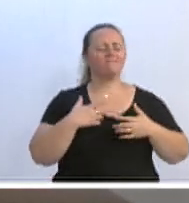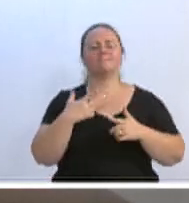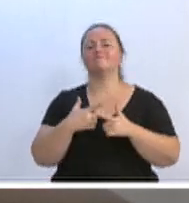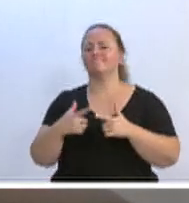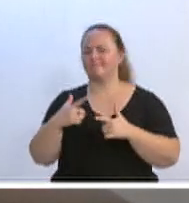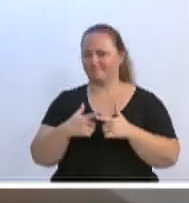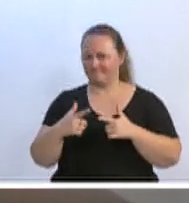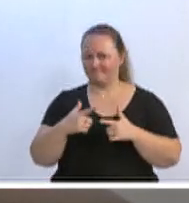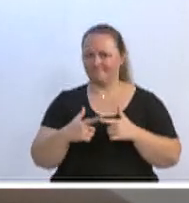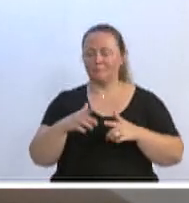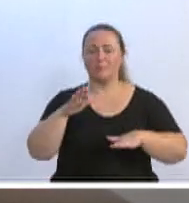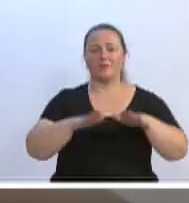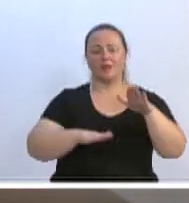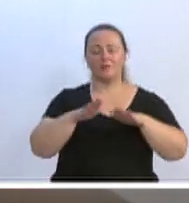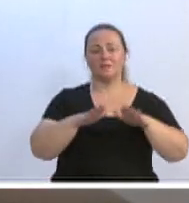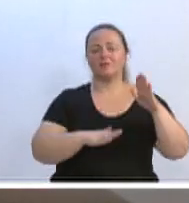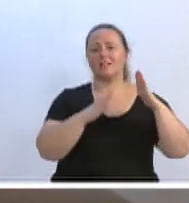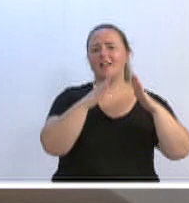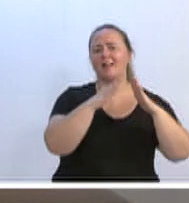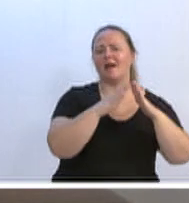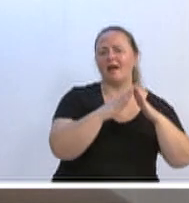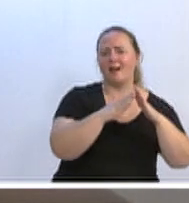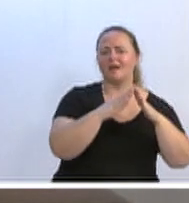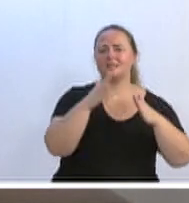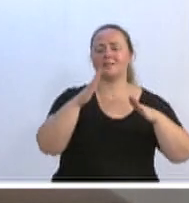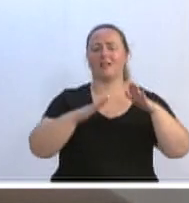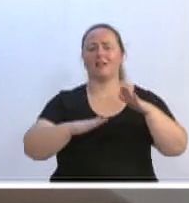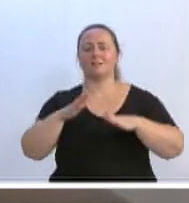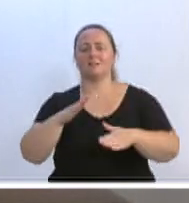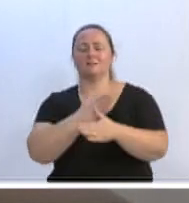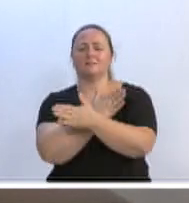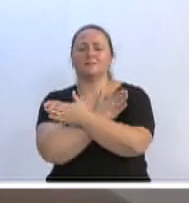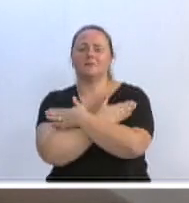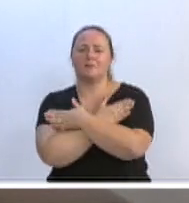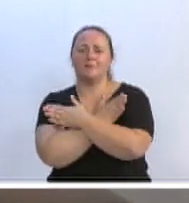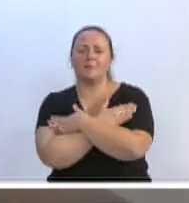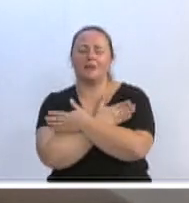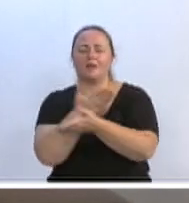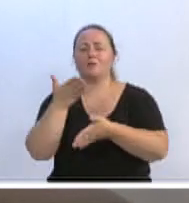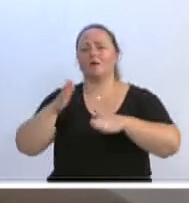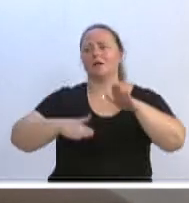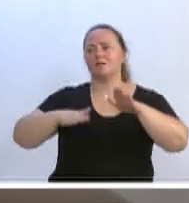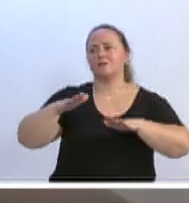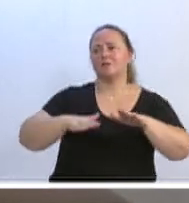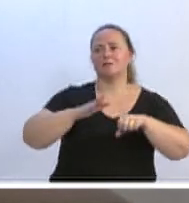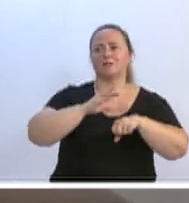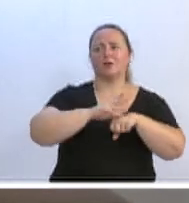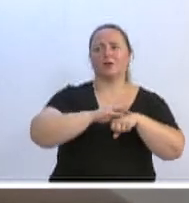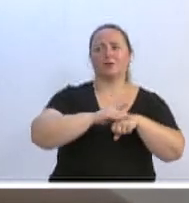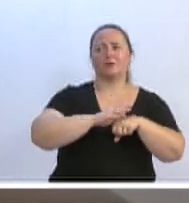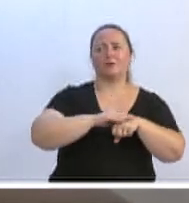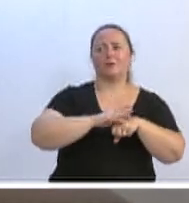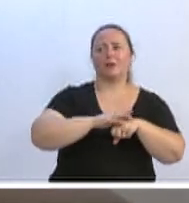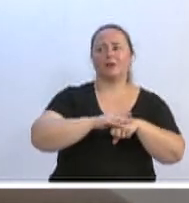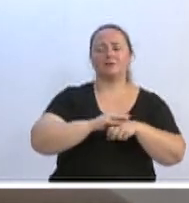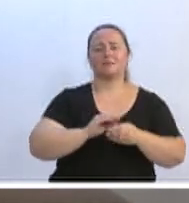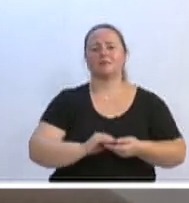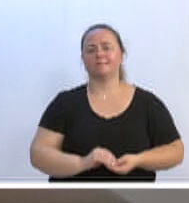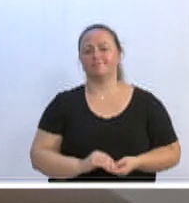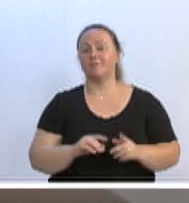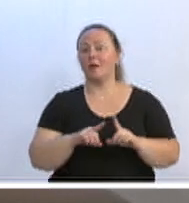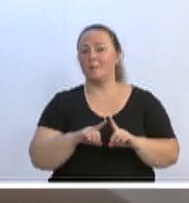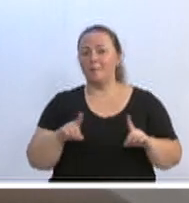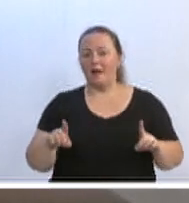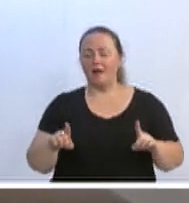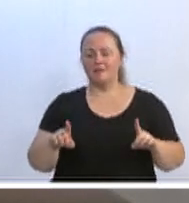Às vezes o lar em dificuldade. Às vezes é o desemprego. Às vezes uma enfermidade. Mas para cada situação, a